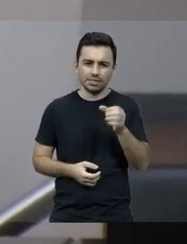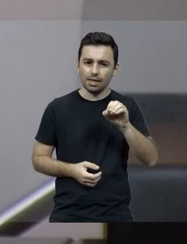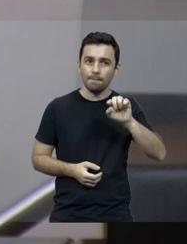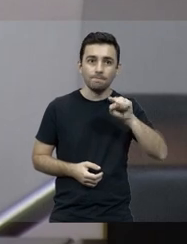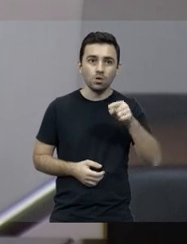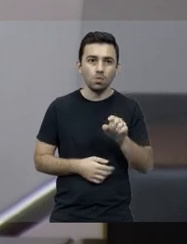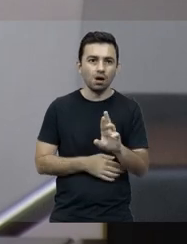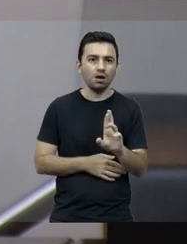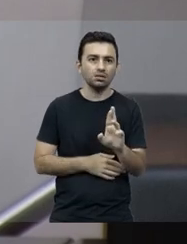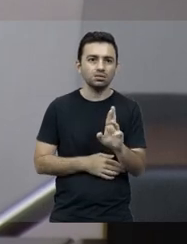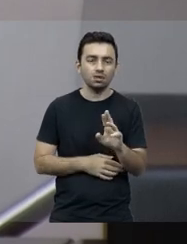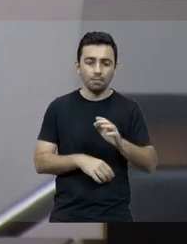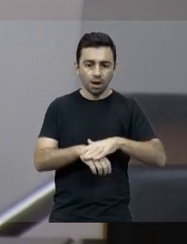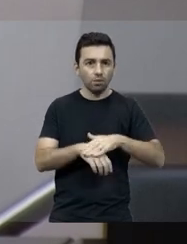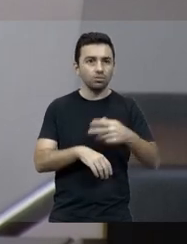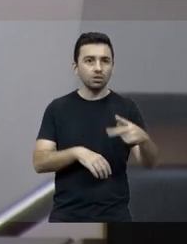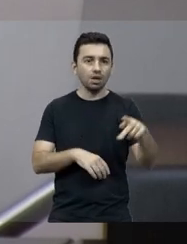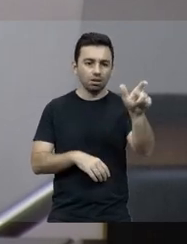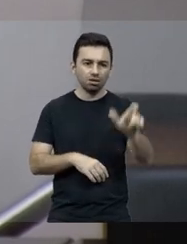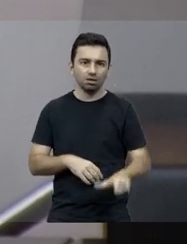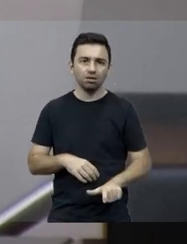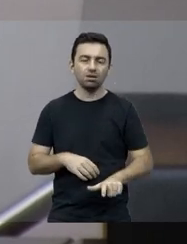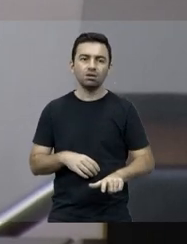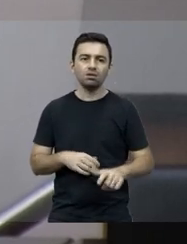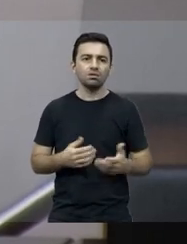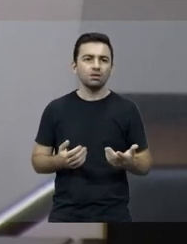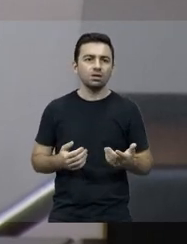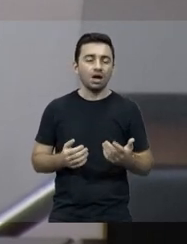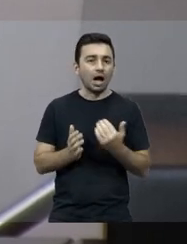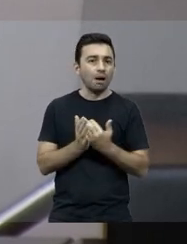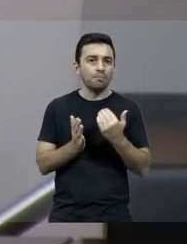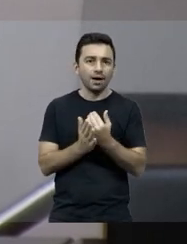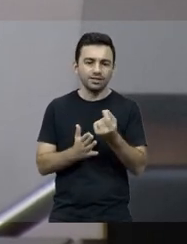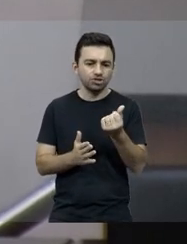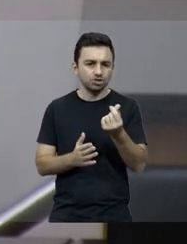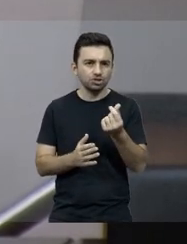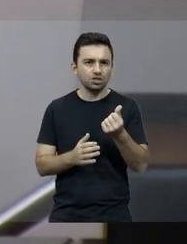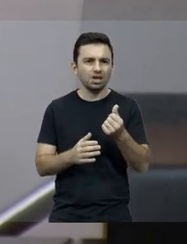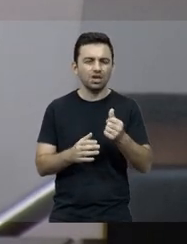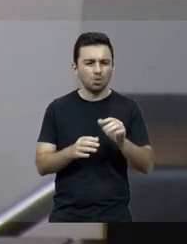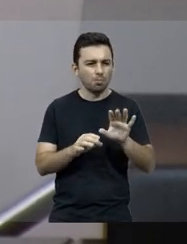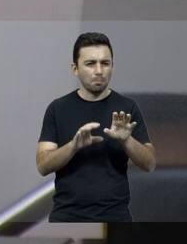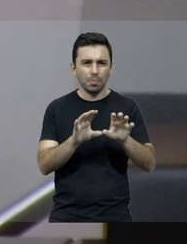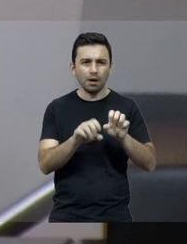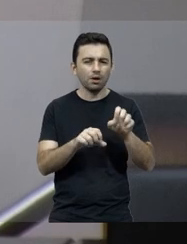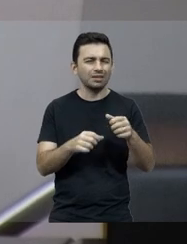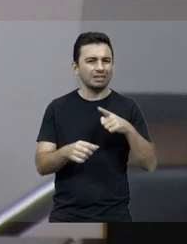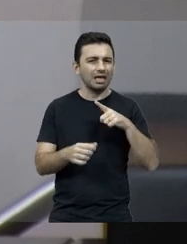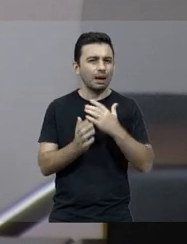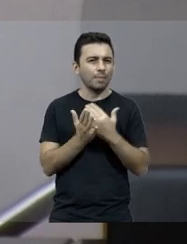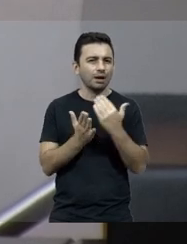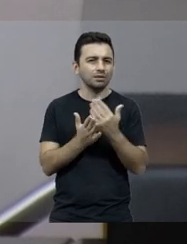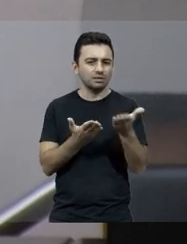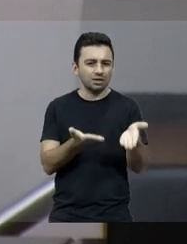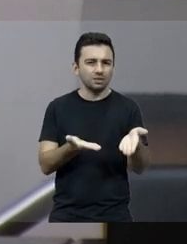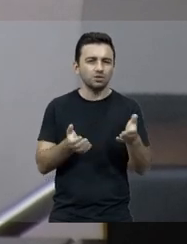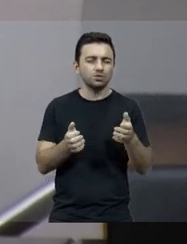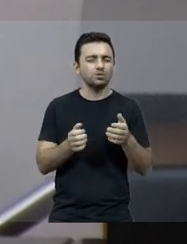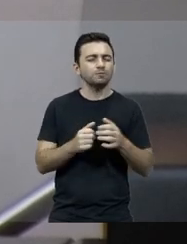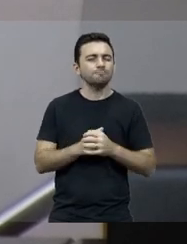indivíduo. Né? E parece que foi pego mais 90, 100 mil reais em dinheiro, em espécie, enfim. Então vejam vocês o